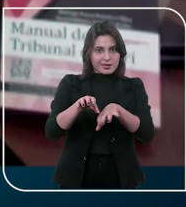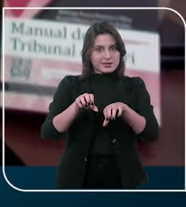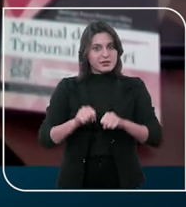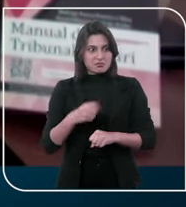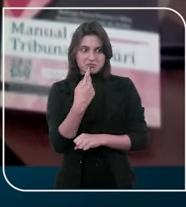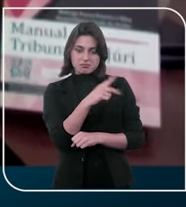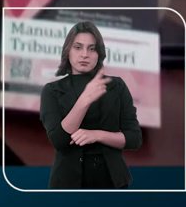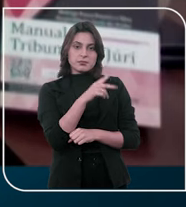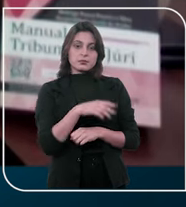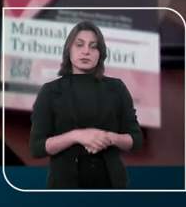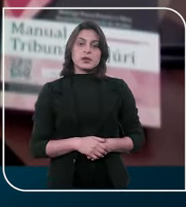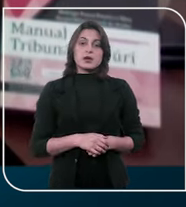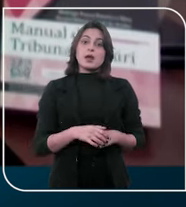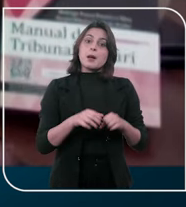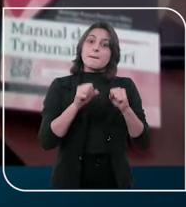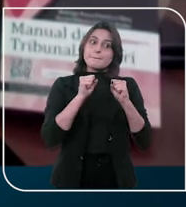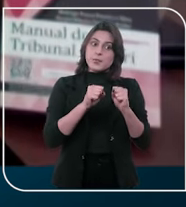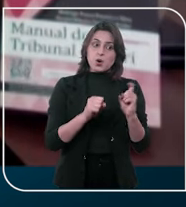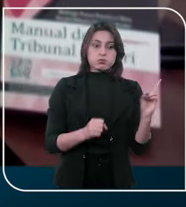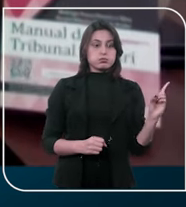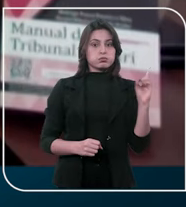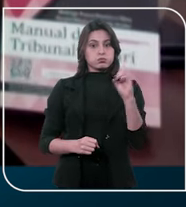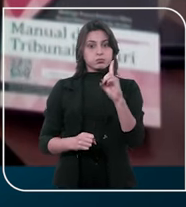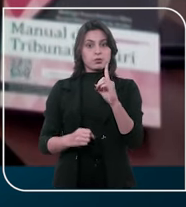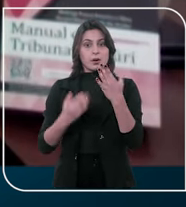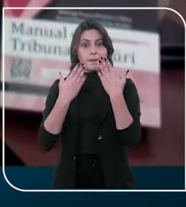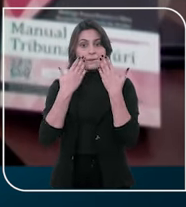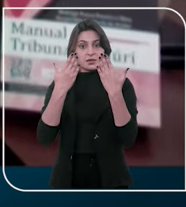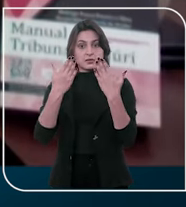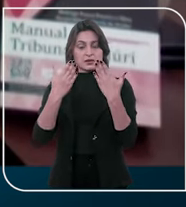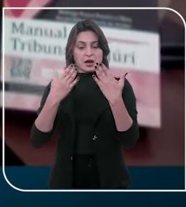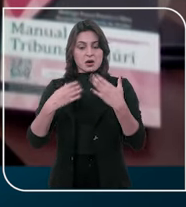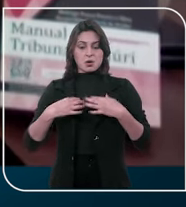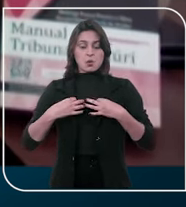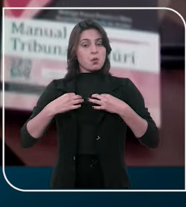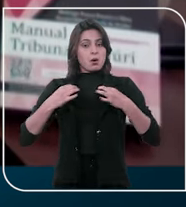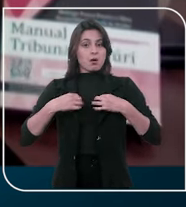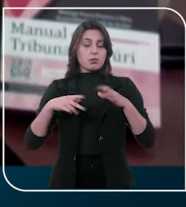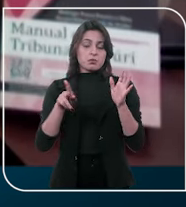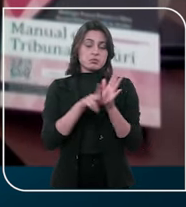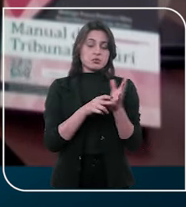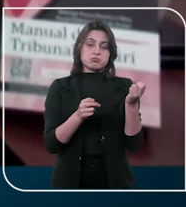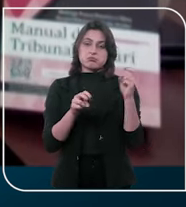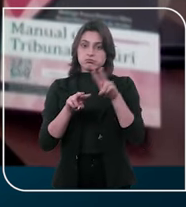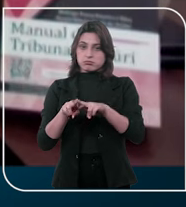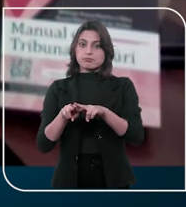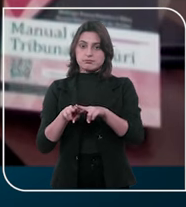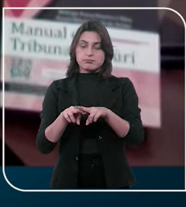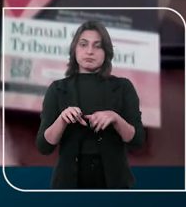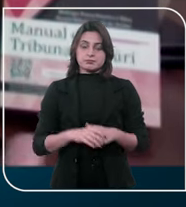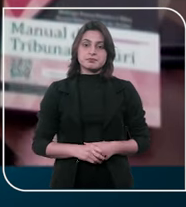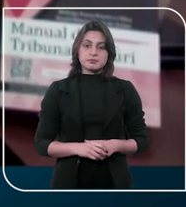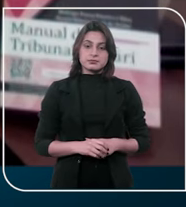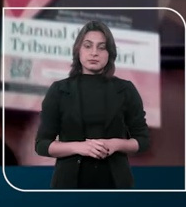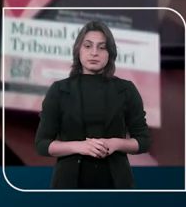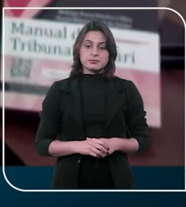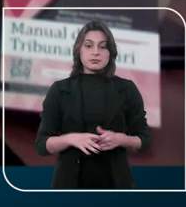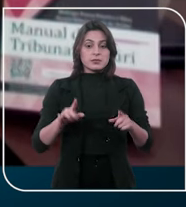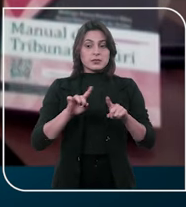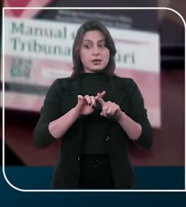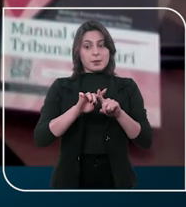apresentar com uniforme da penitenciária. Mas ele tem que ter